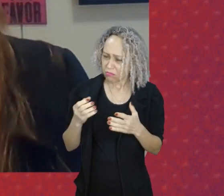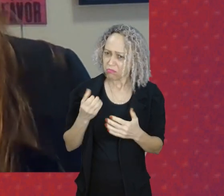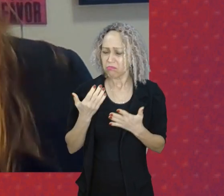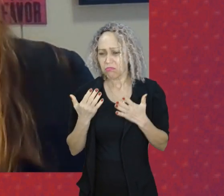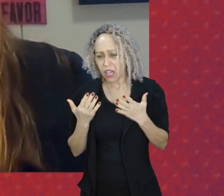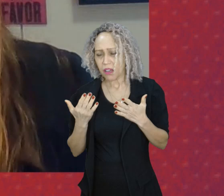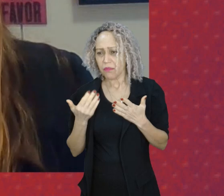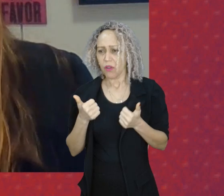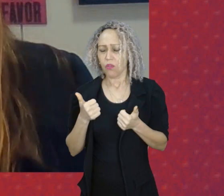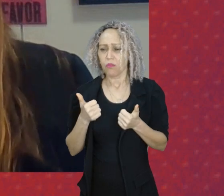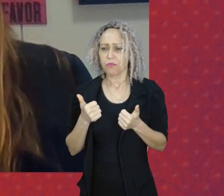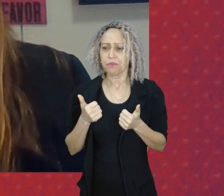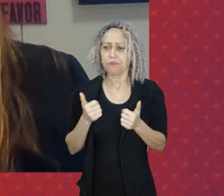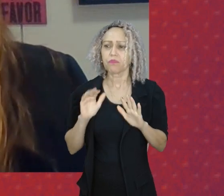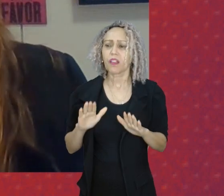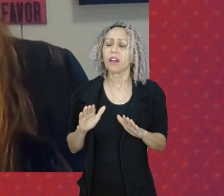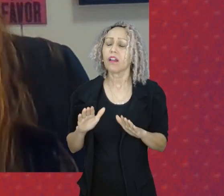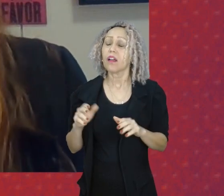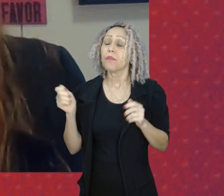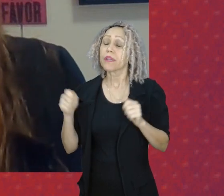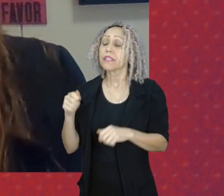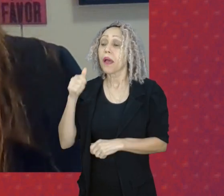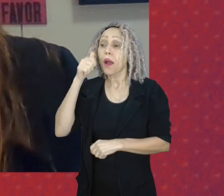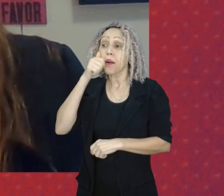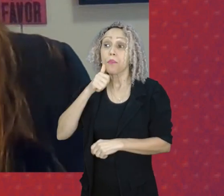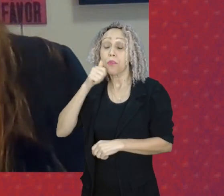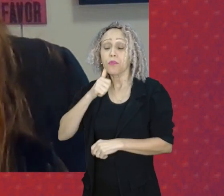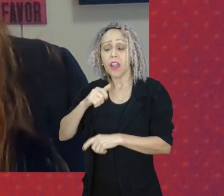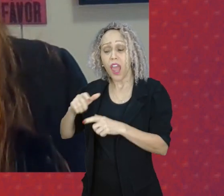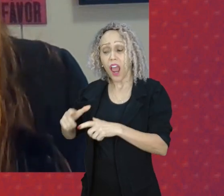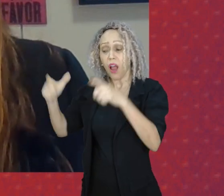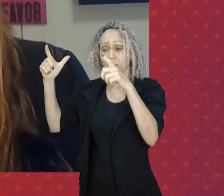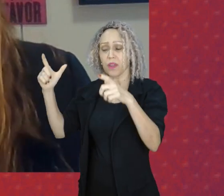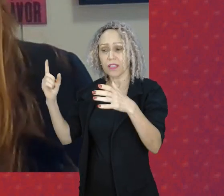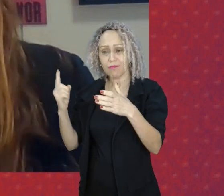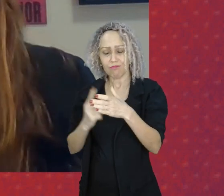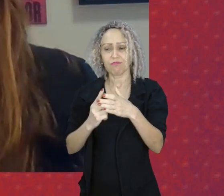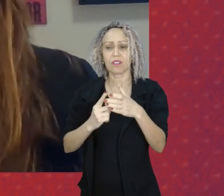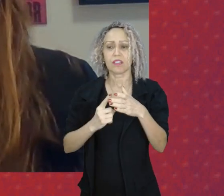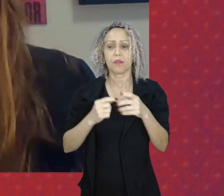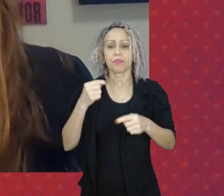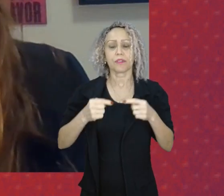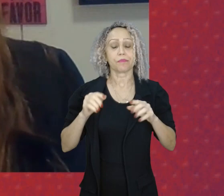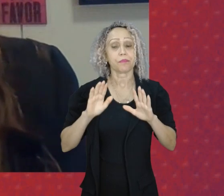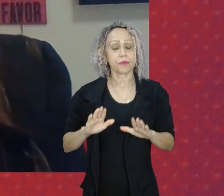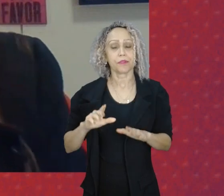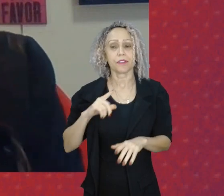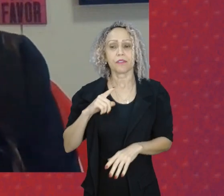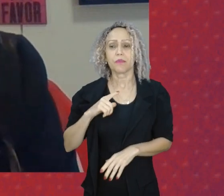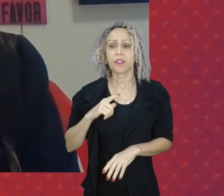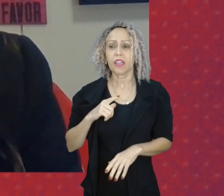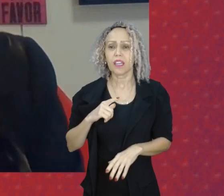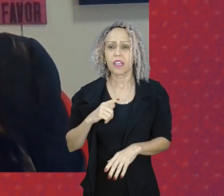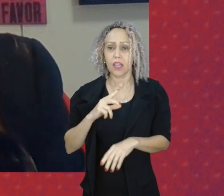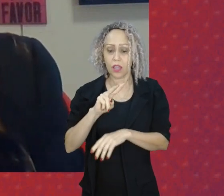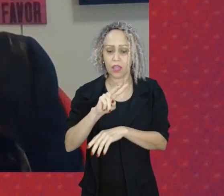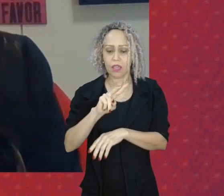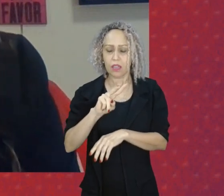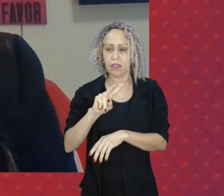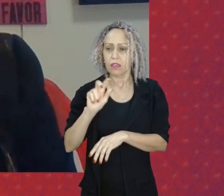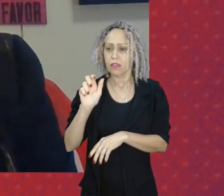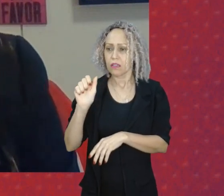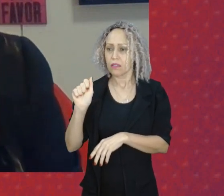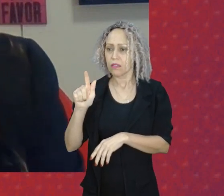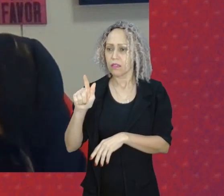tenta incrementar a participação feminina na política? A gente tem uma cota de reserva de vagas, de